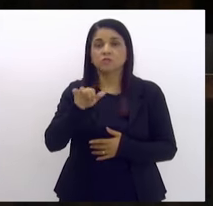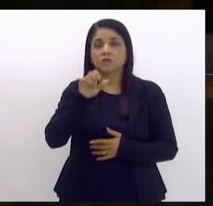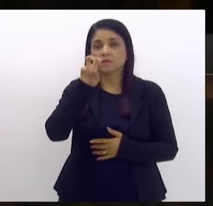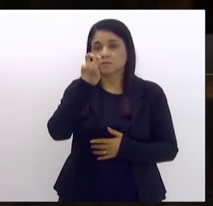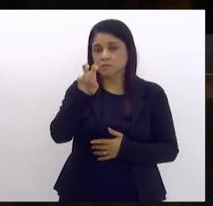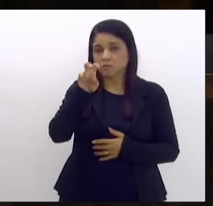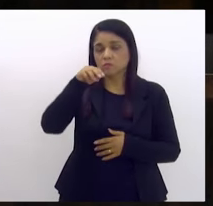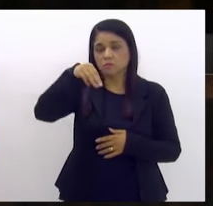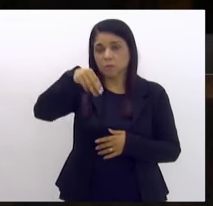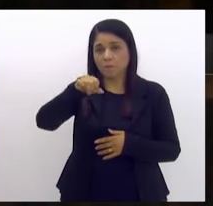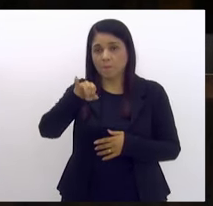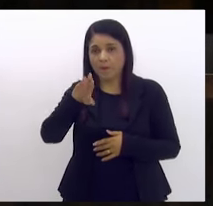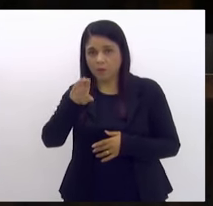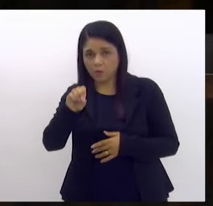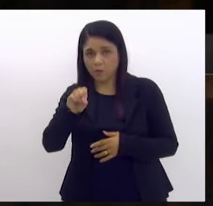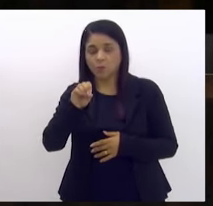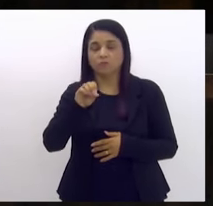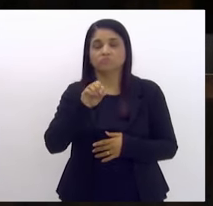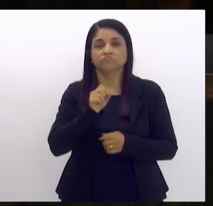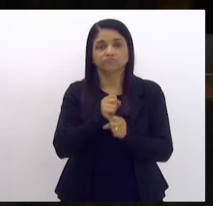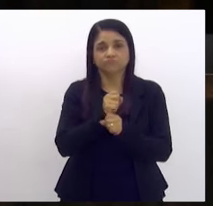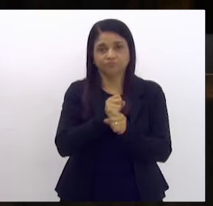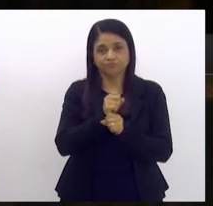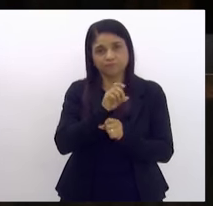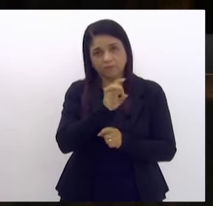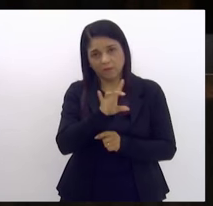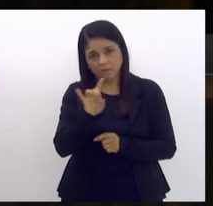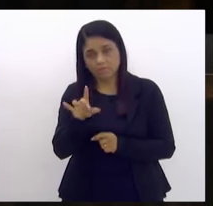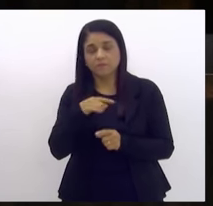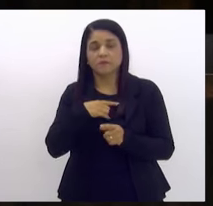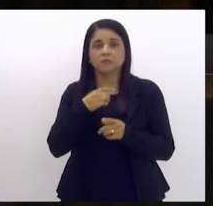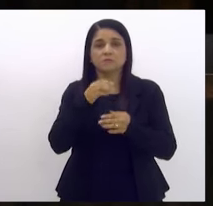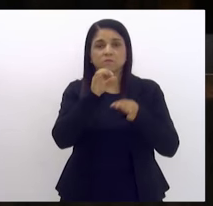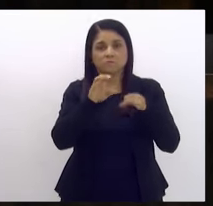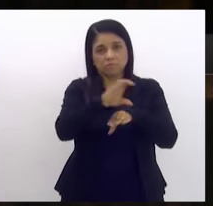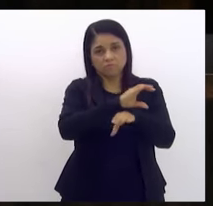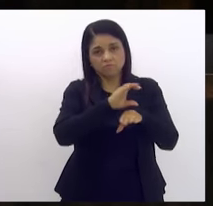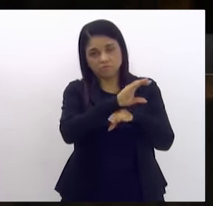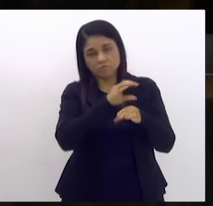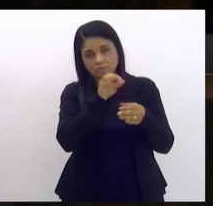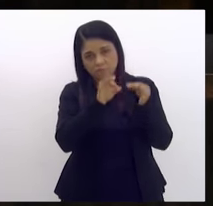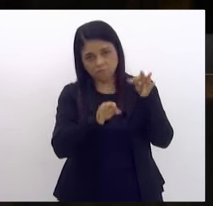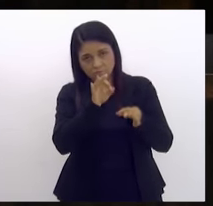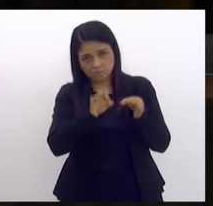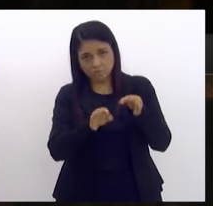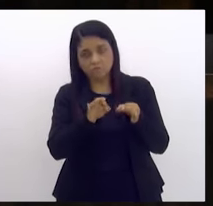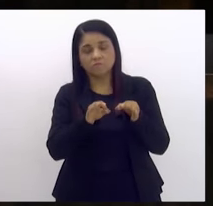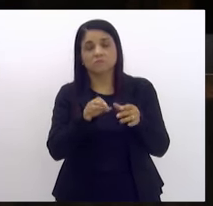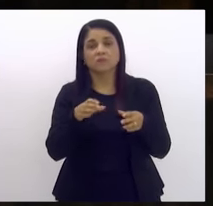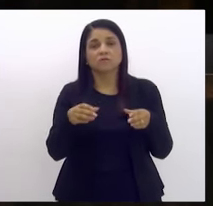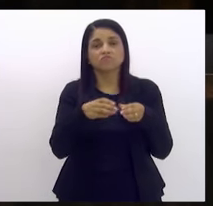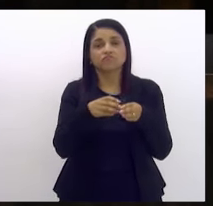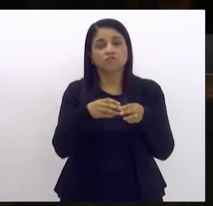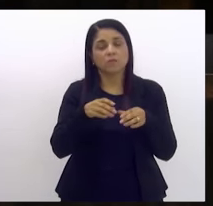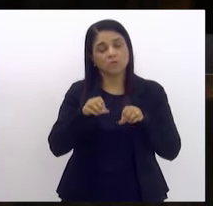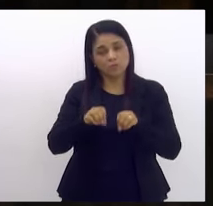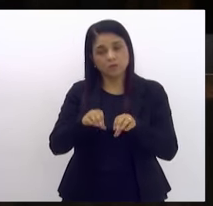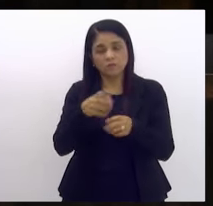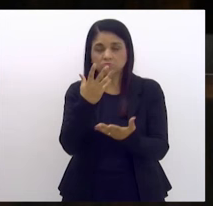de cada ano. Parecer das Comissões de Constituição e Justiça pela Juricidade, de Educação,